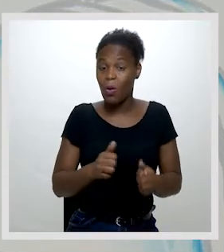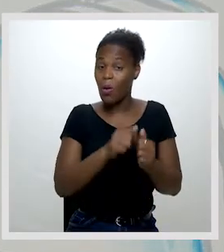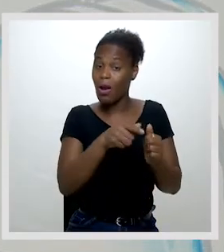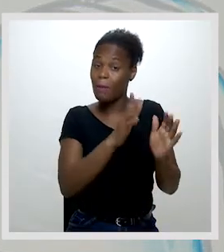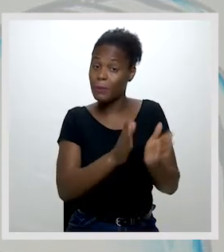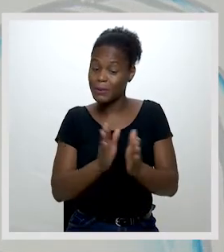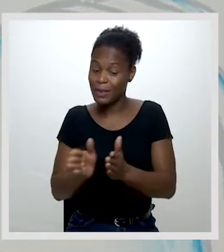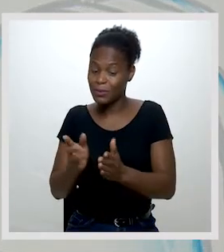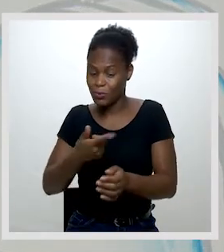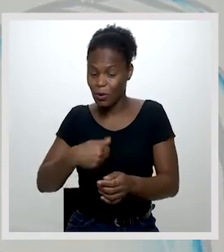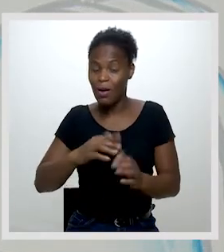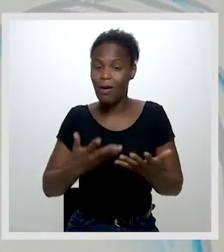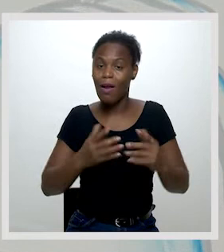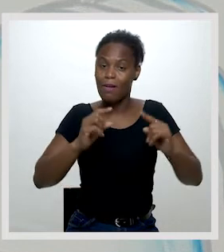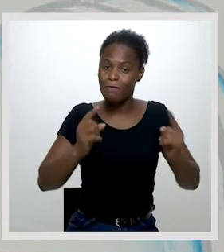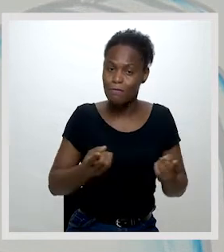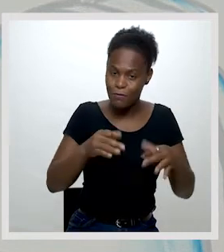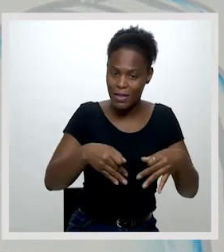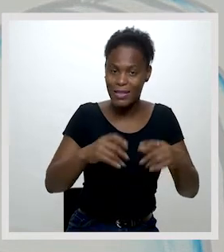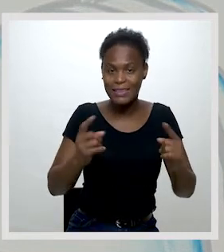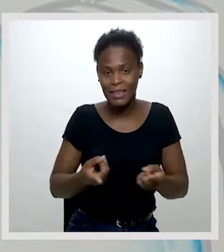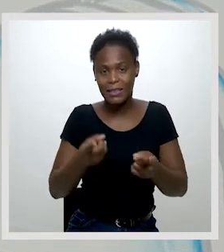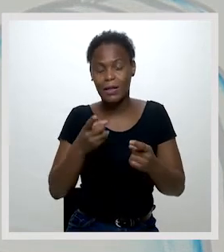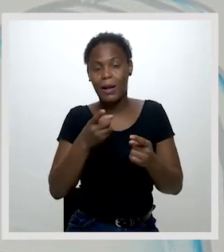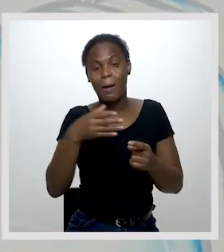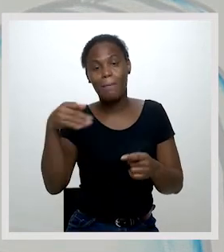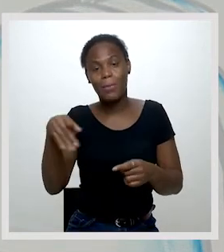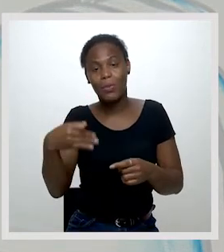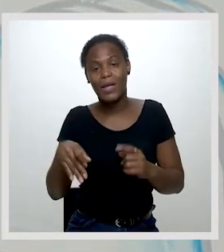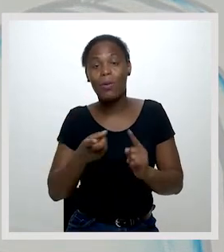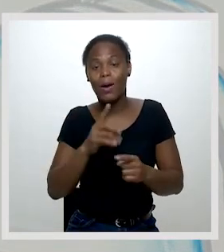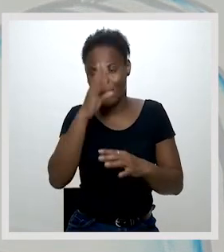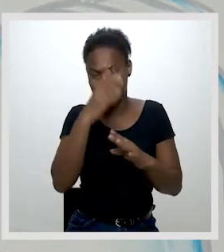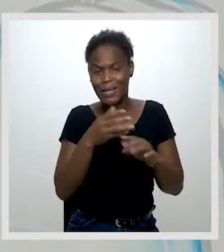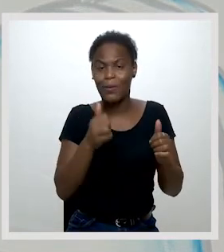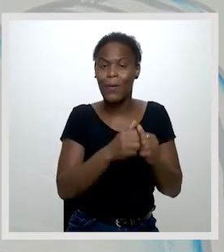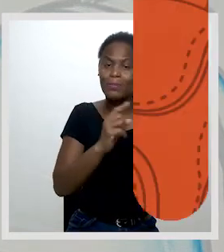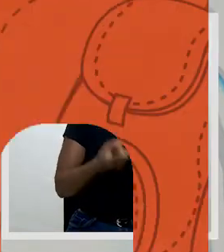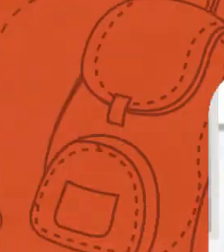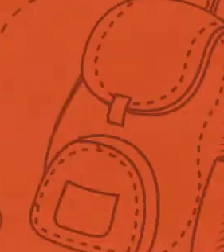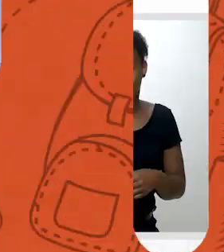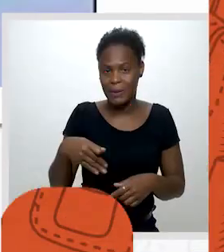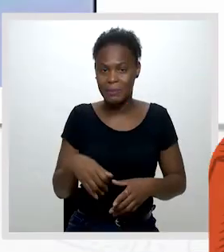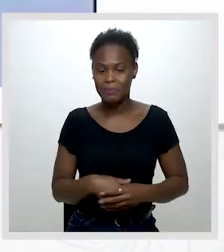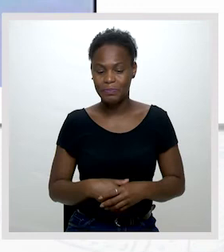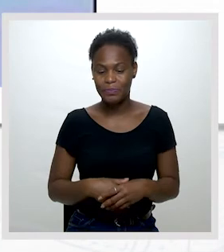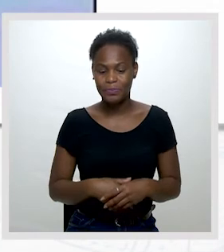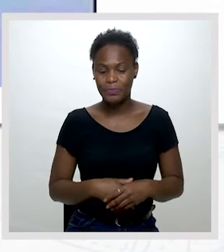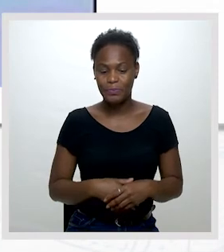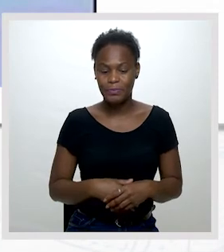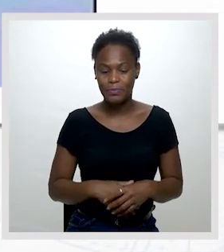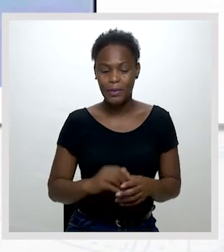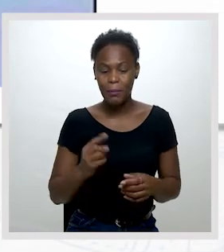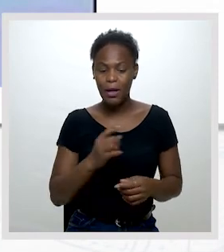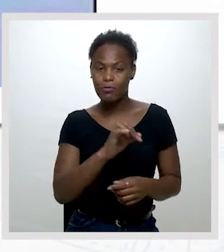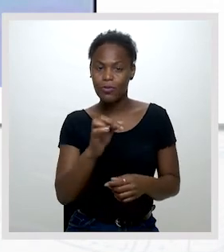terminamos a síntese das proteínas. É isso que ocorre com a síntese das proteínas. Para melhor entendermos